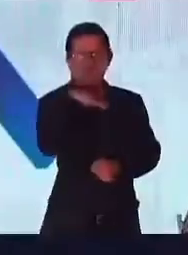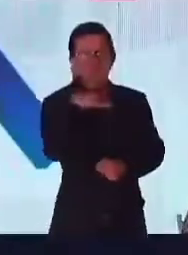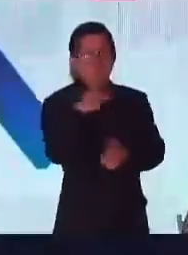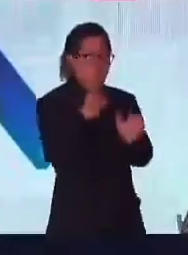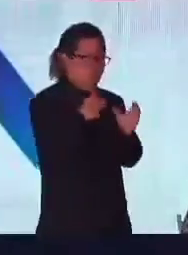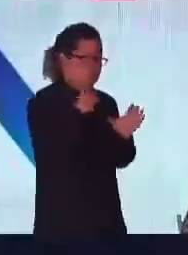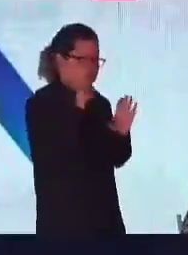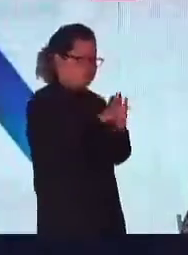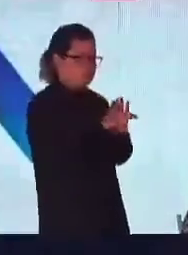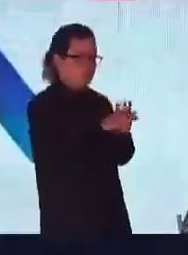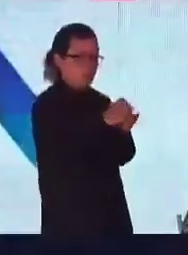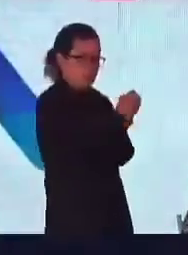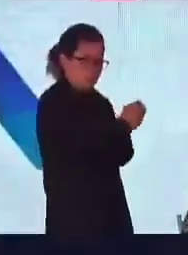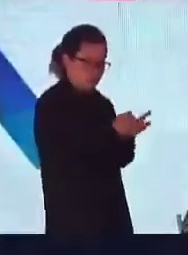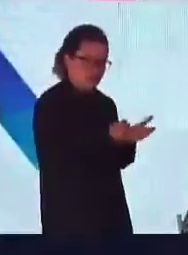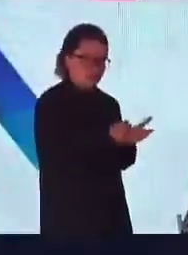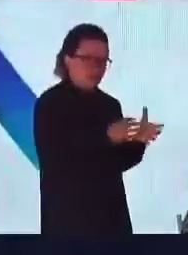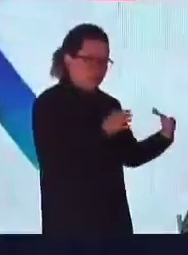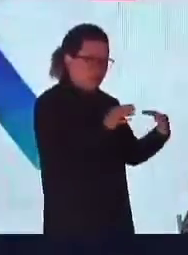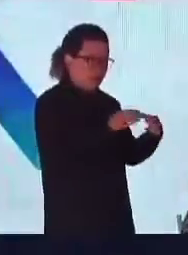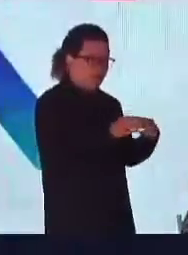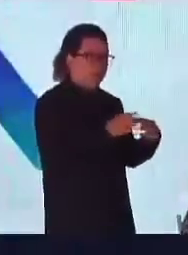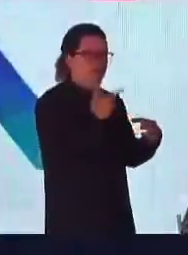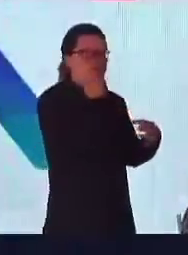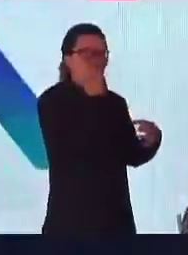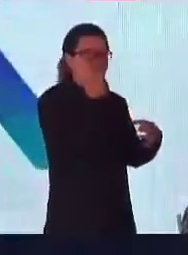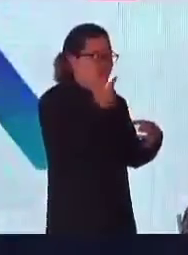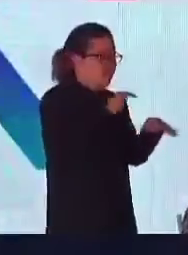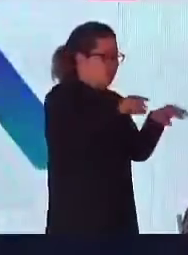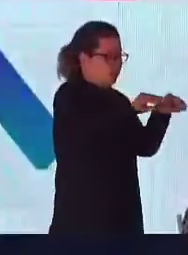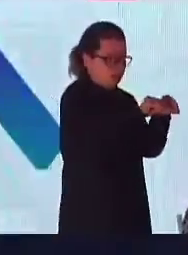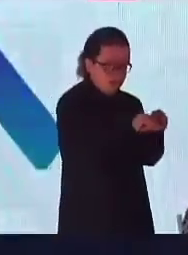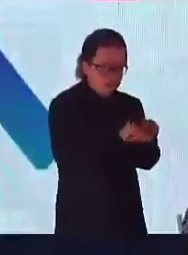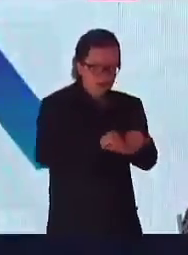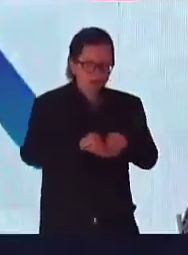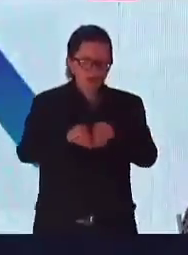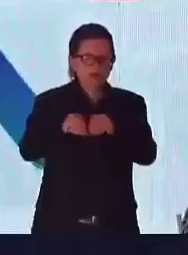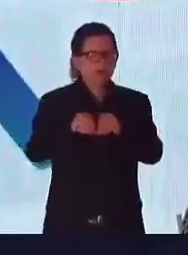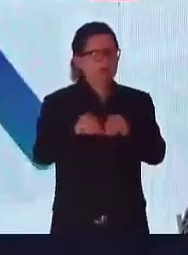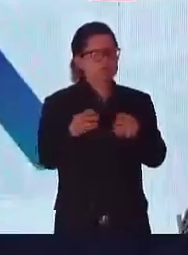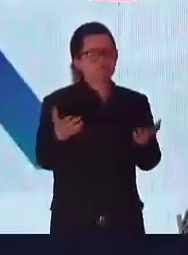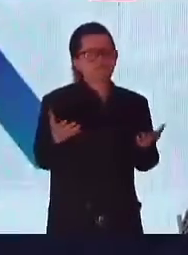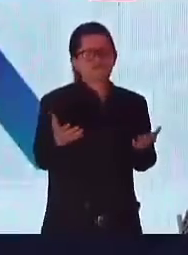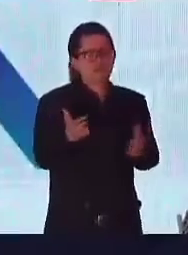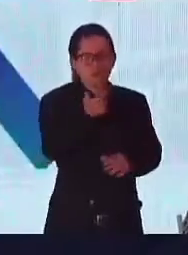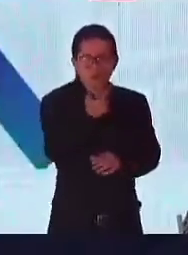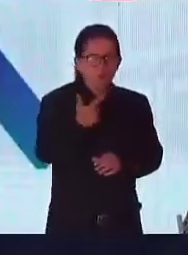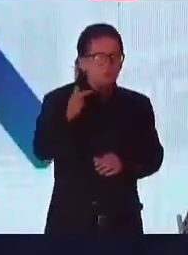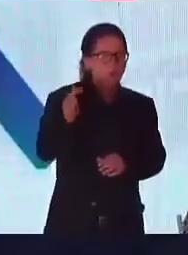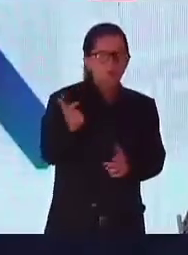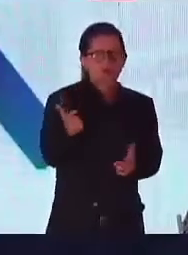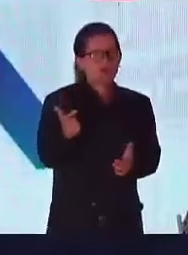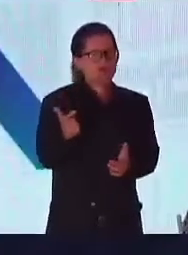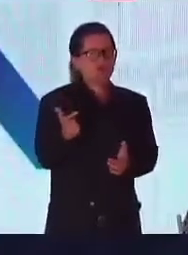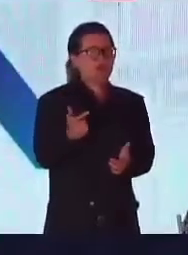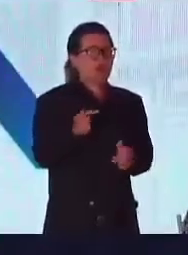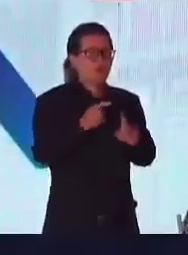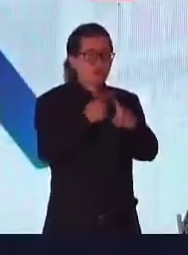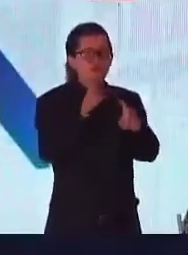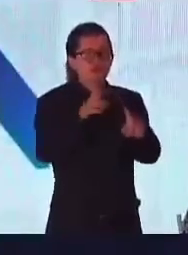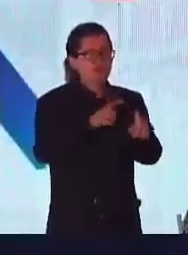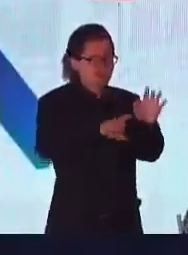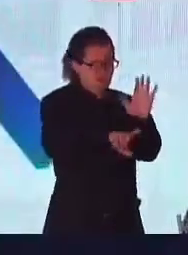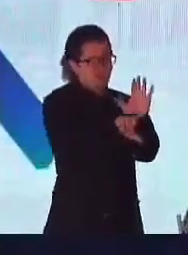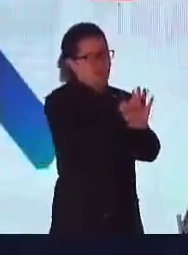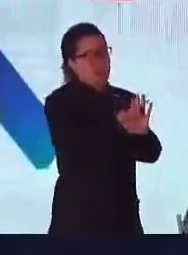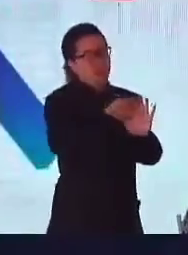Comissão de Orçamento do Congresso, pedindo o remanejamento desses 600 milhões de um fundo que já está em lei o seu